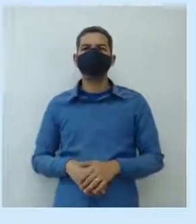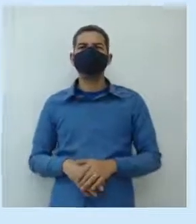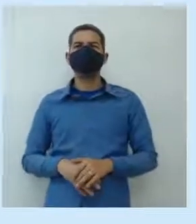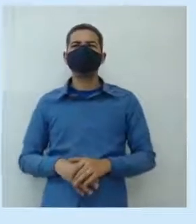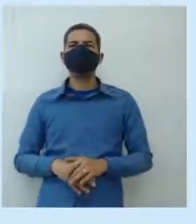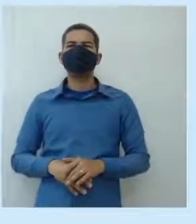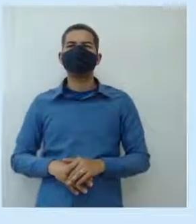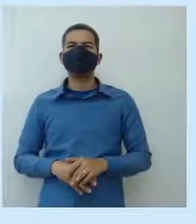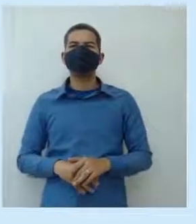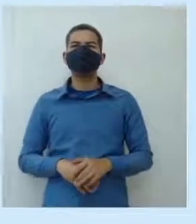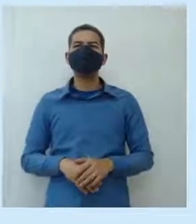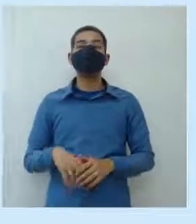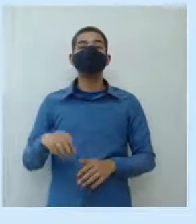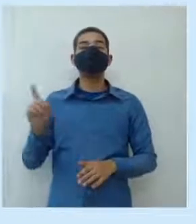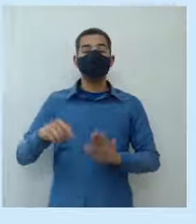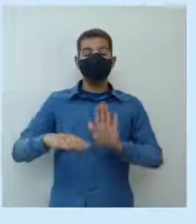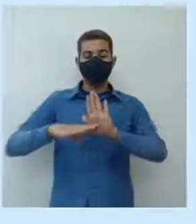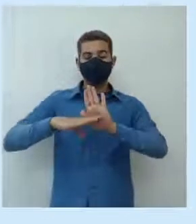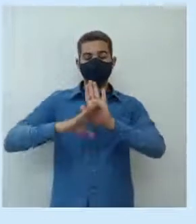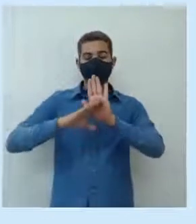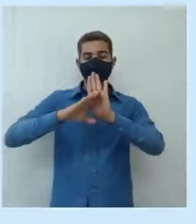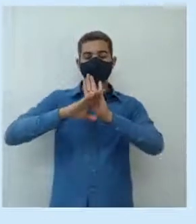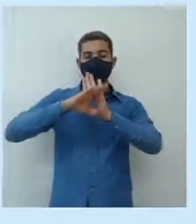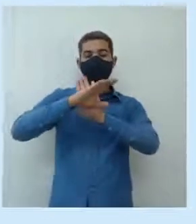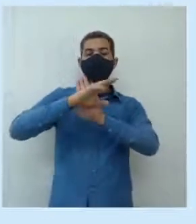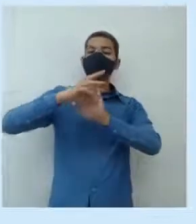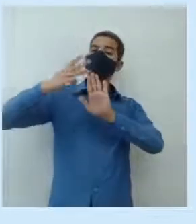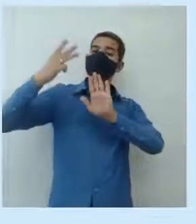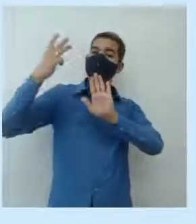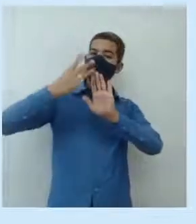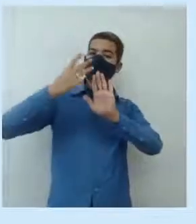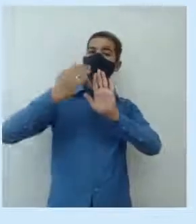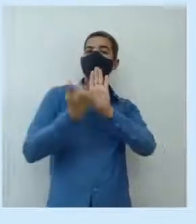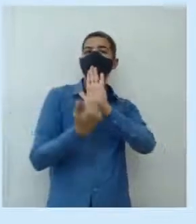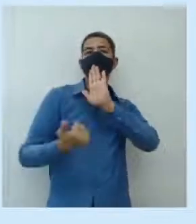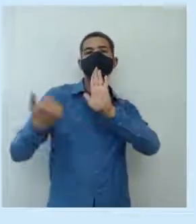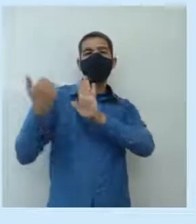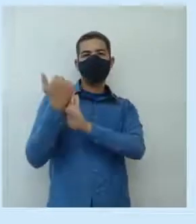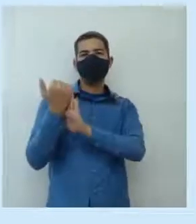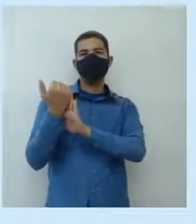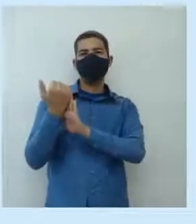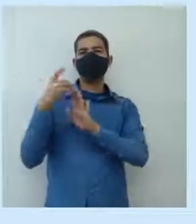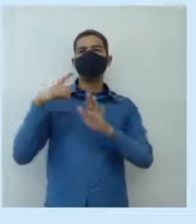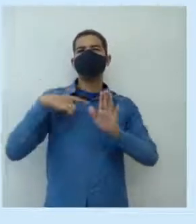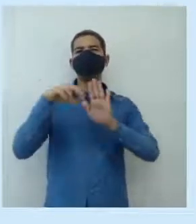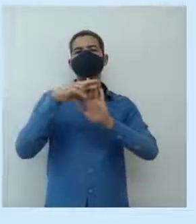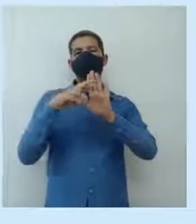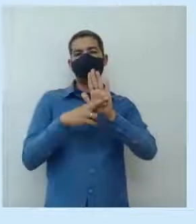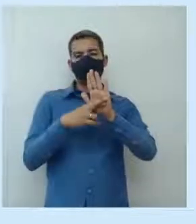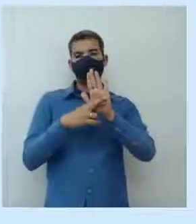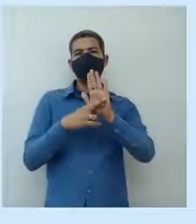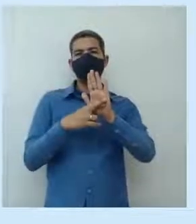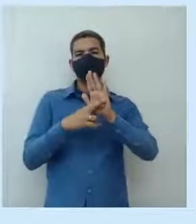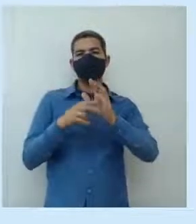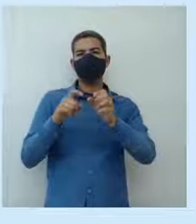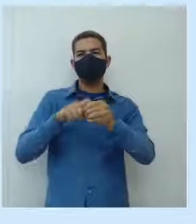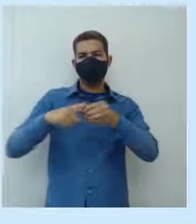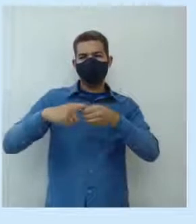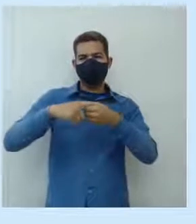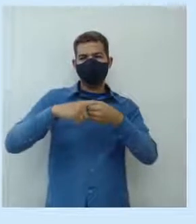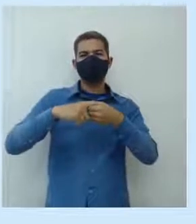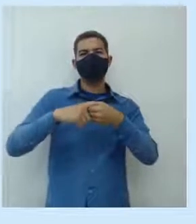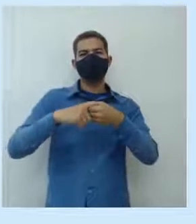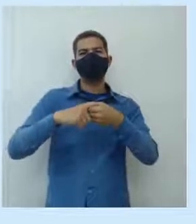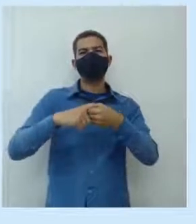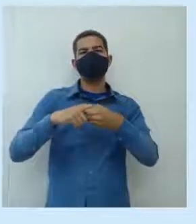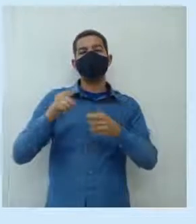aí seguido de populações com fome. Segundo o relatório da ONU, tá? E a FAO, que é justamente um espaço que trabalha com a